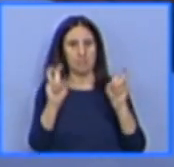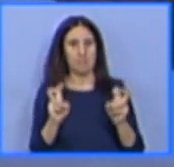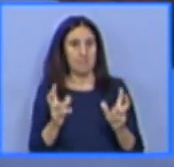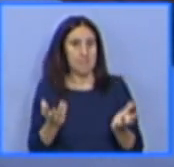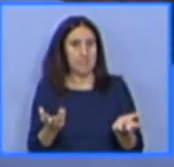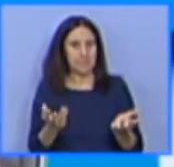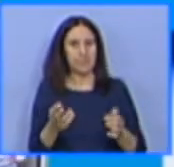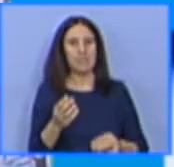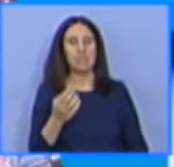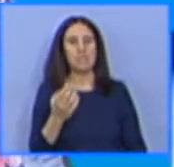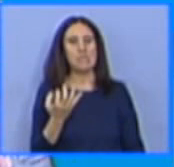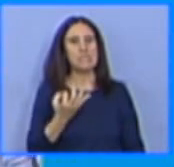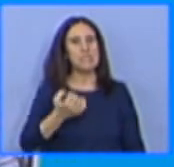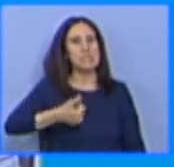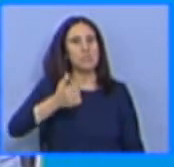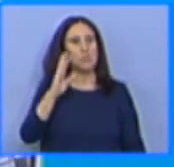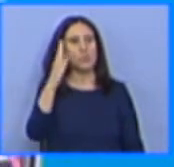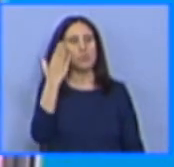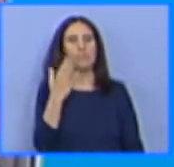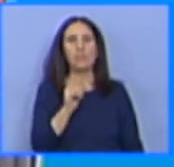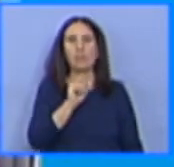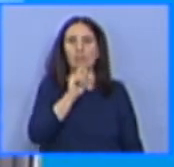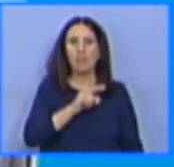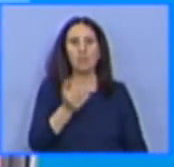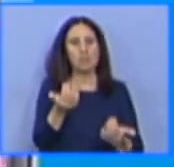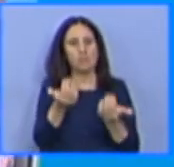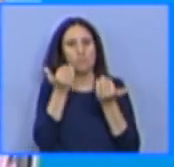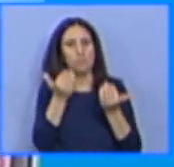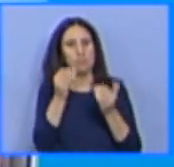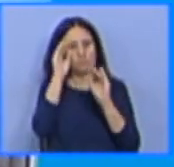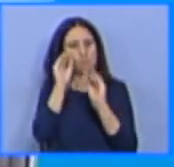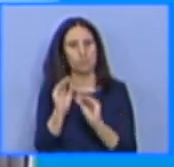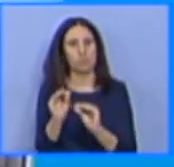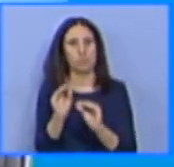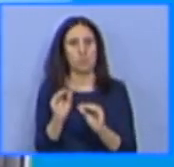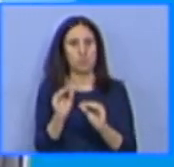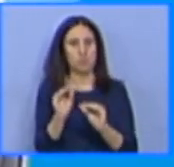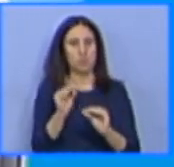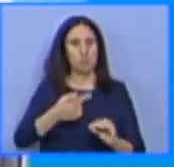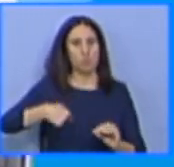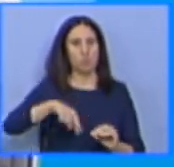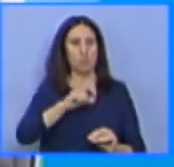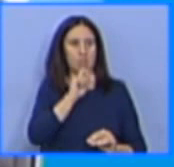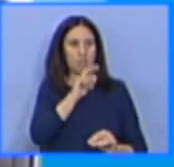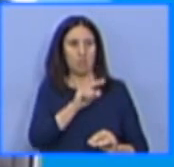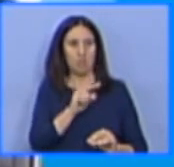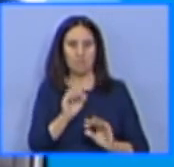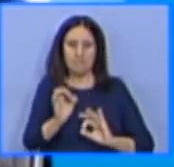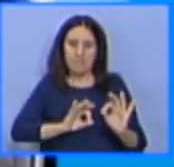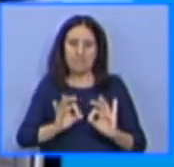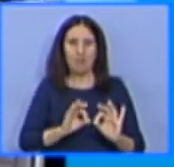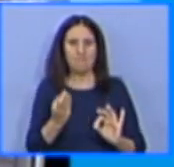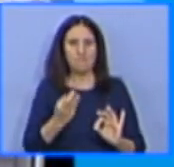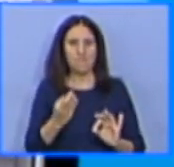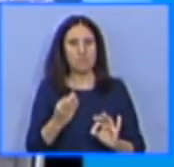é? E, sobretudo, um espaço para informação, formação, onde podemos e organizamos